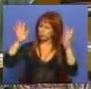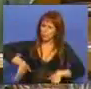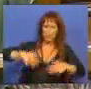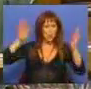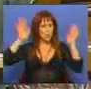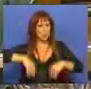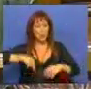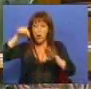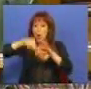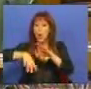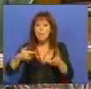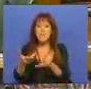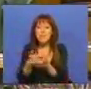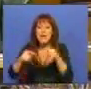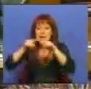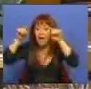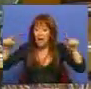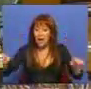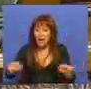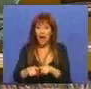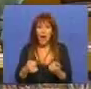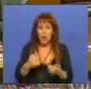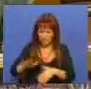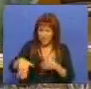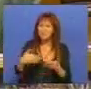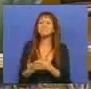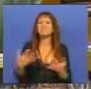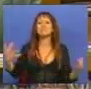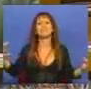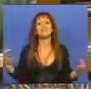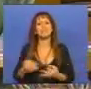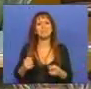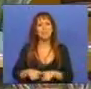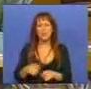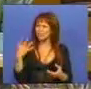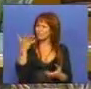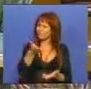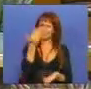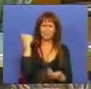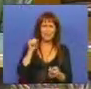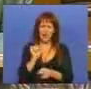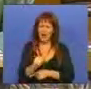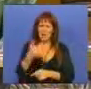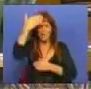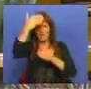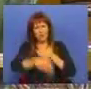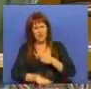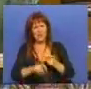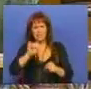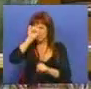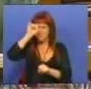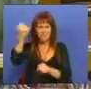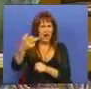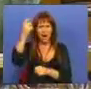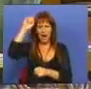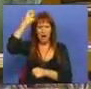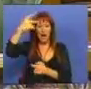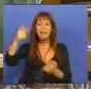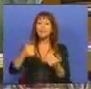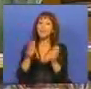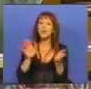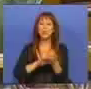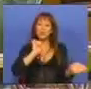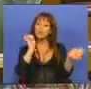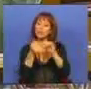todo o interior do mercado, o que arrastará inevitavelmente a desfiguração da sua fachada. Tudo isto para